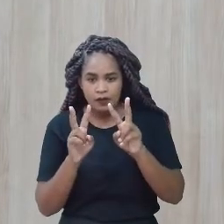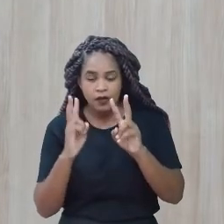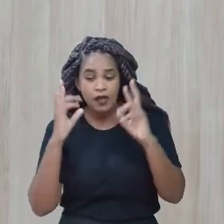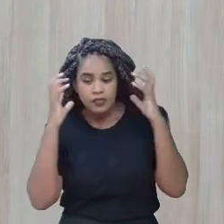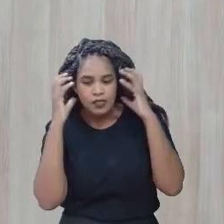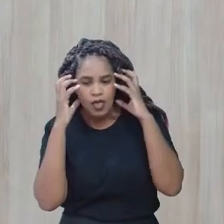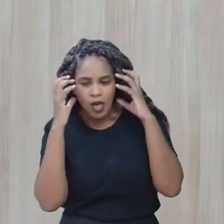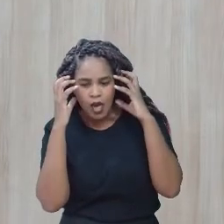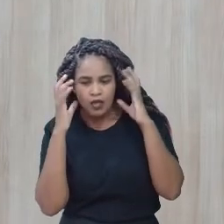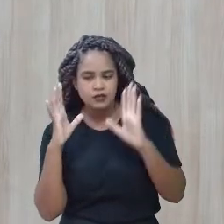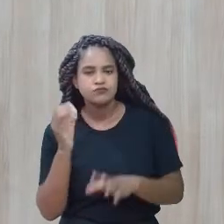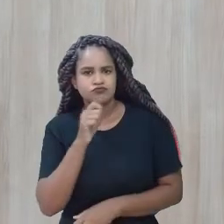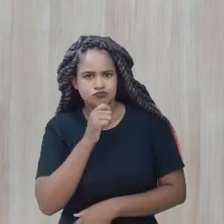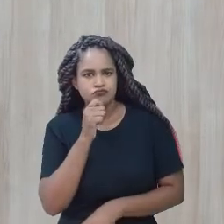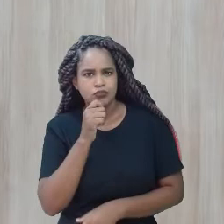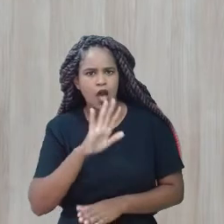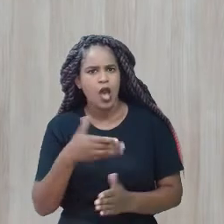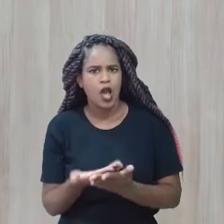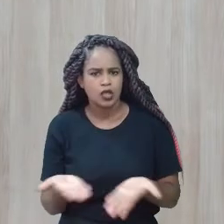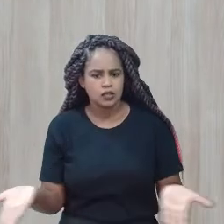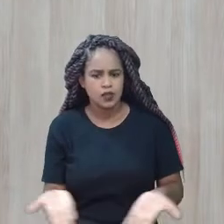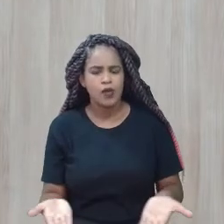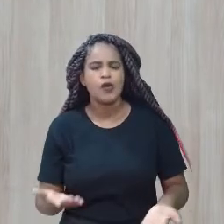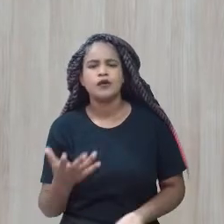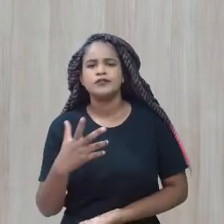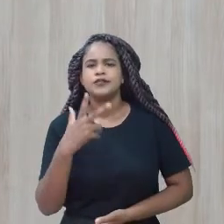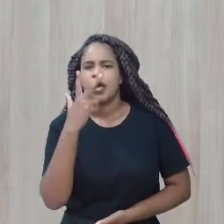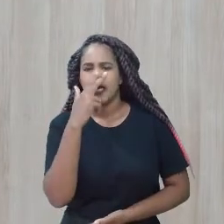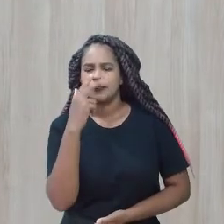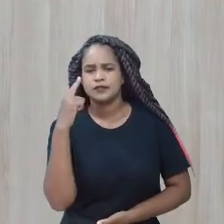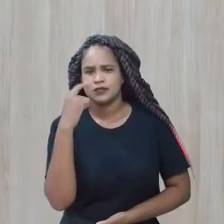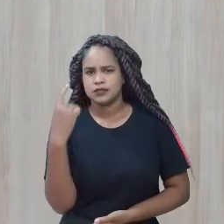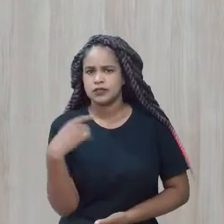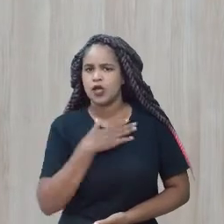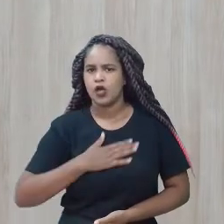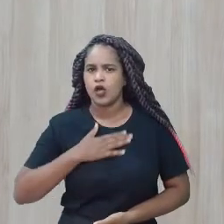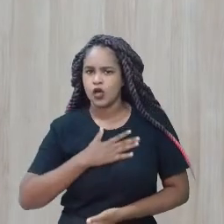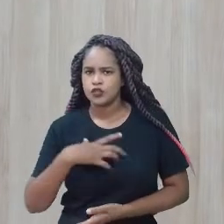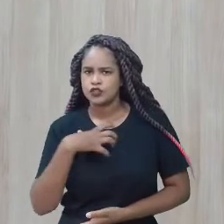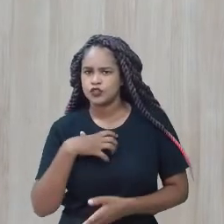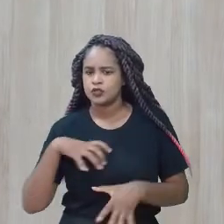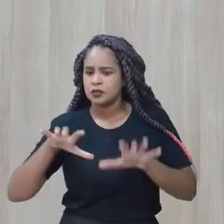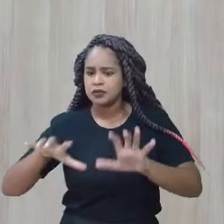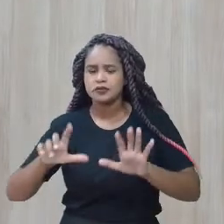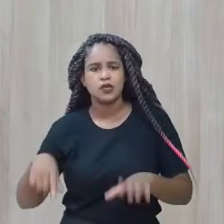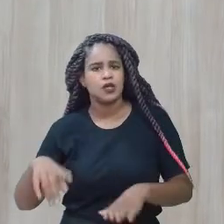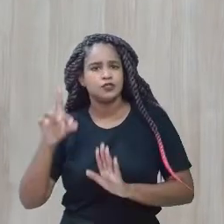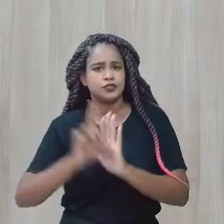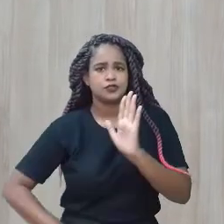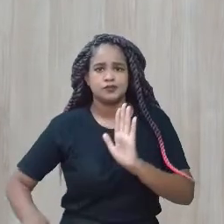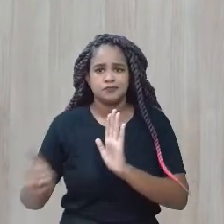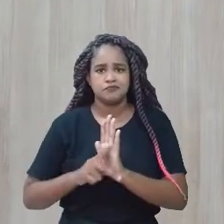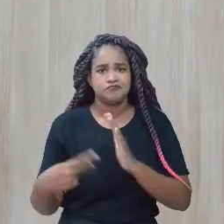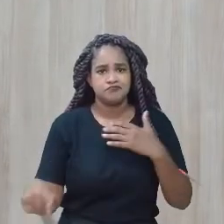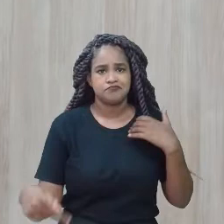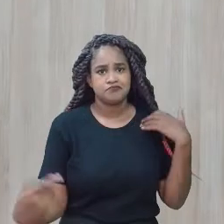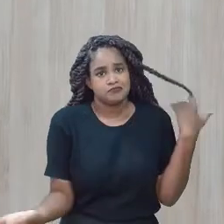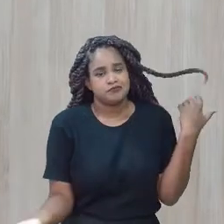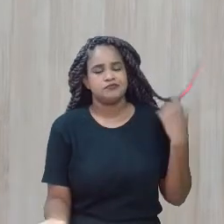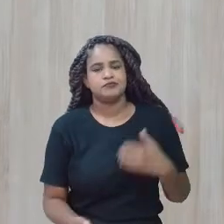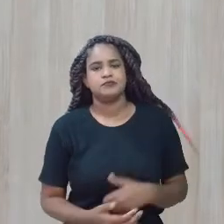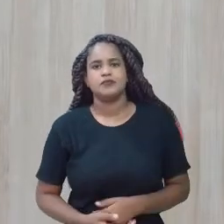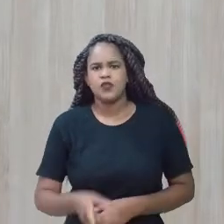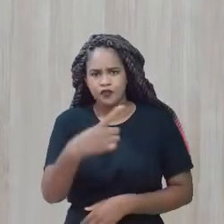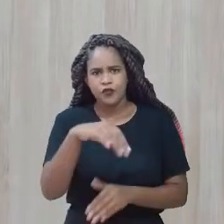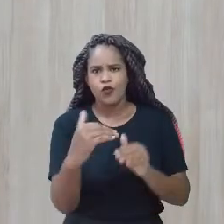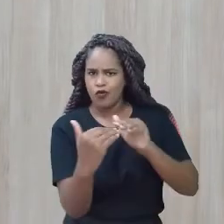escuta a narração do jogo pelo rádio, porque acha interessante e gosta. E isso é um direito deles, não é?